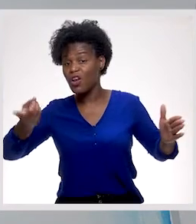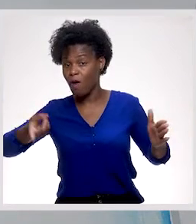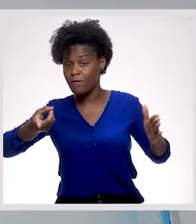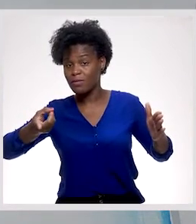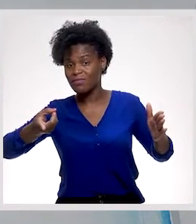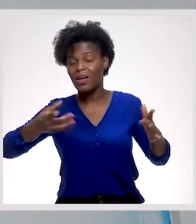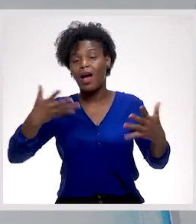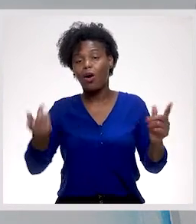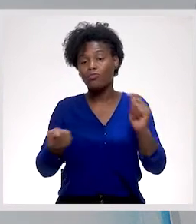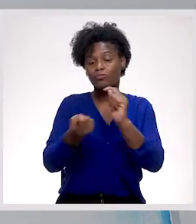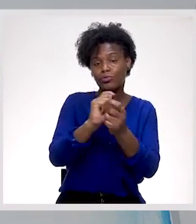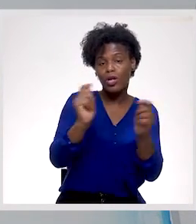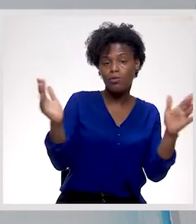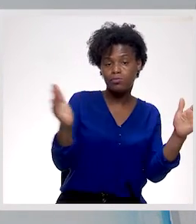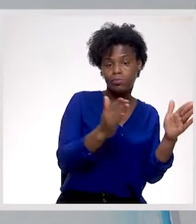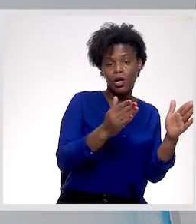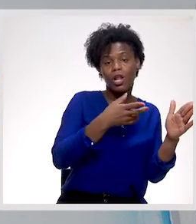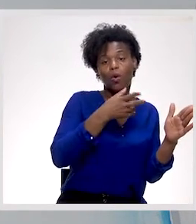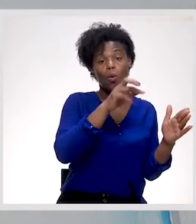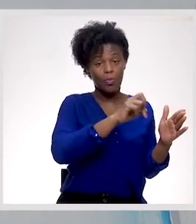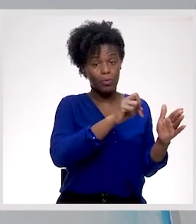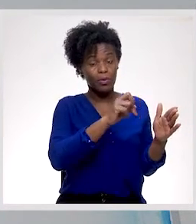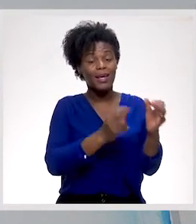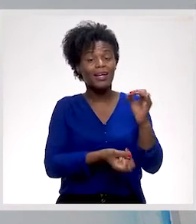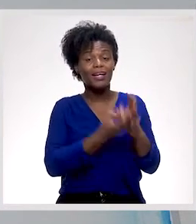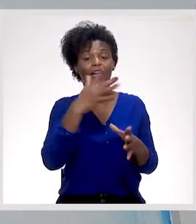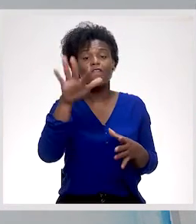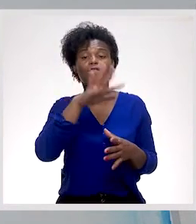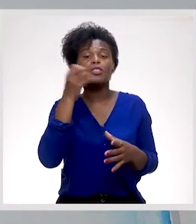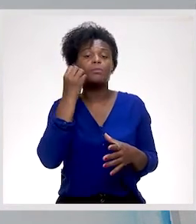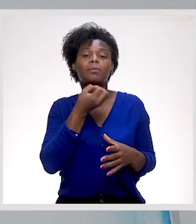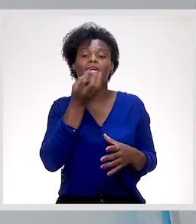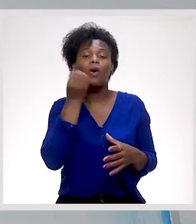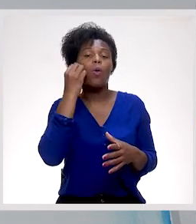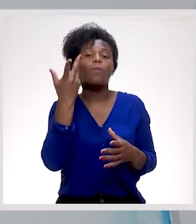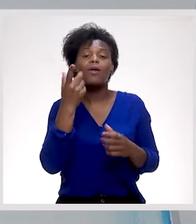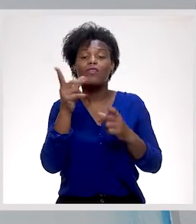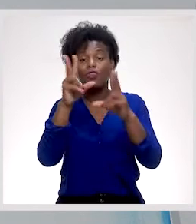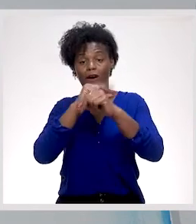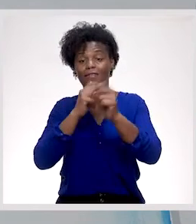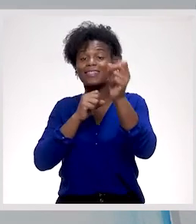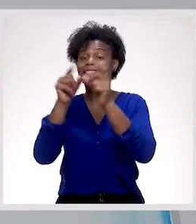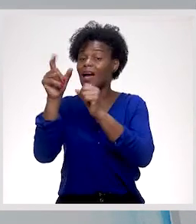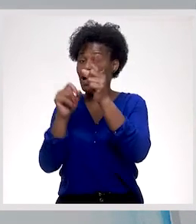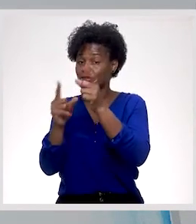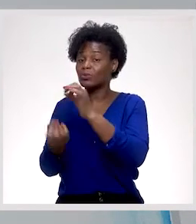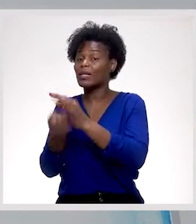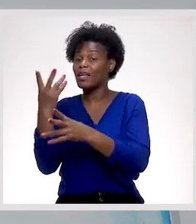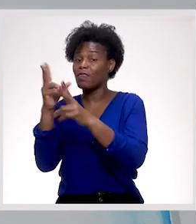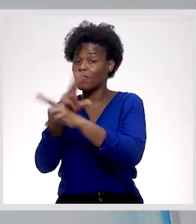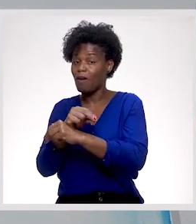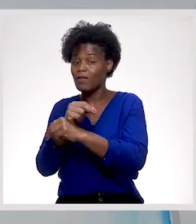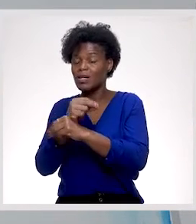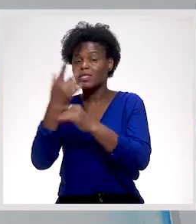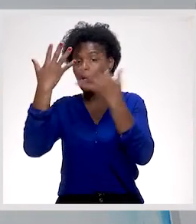e criaram uma nova categoria de astros, uma nova categoria de corpos do